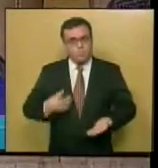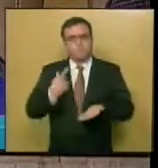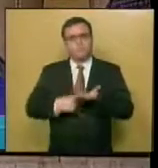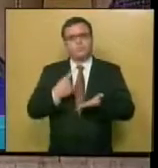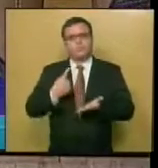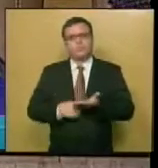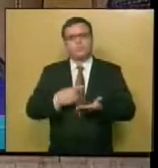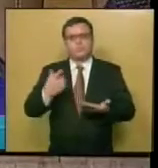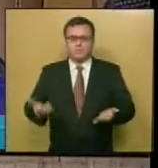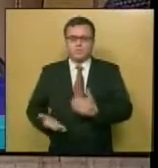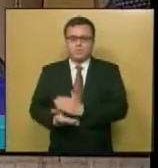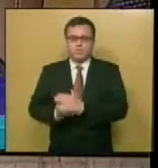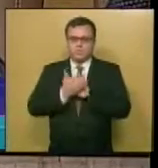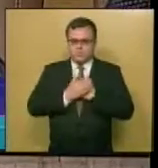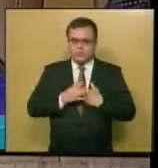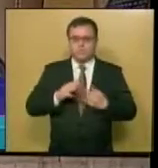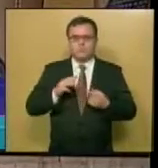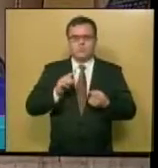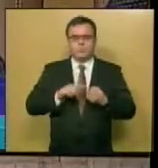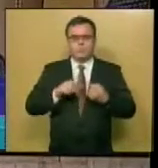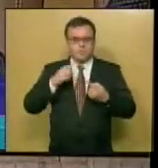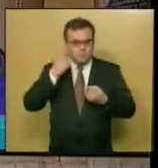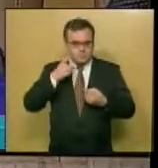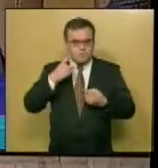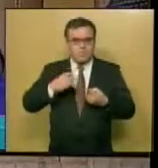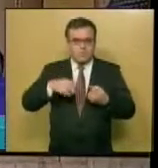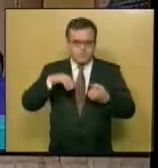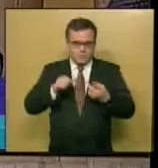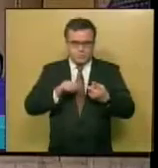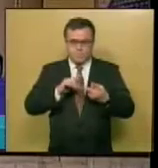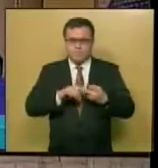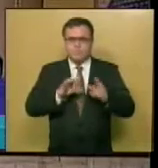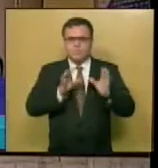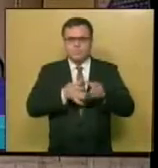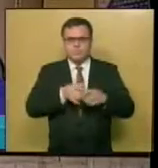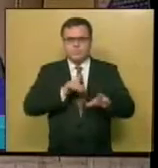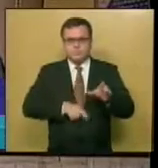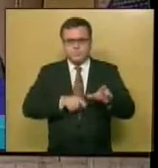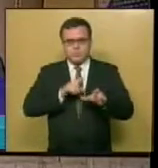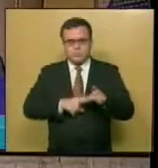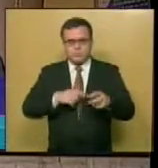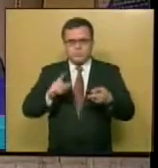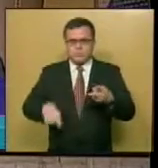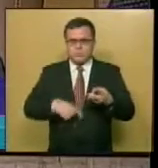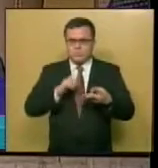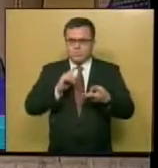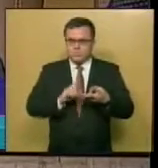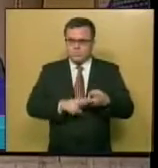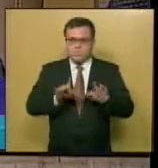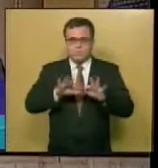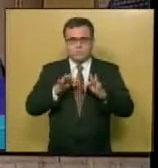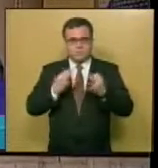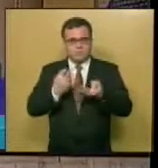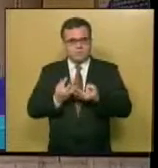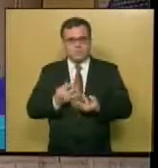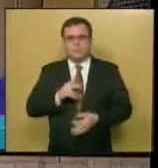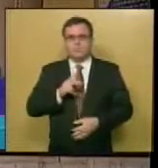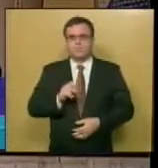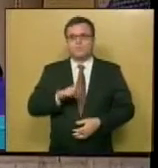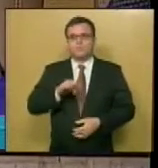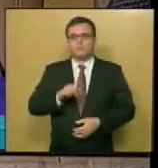com a parceria do deputado, da deputada Maria Mendonça, da Academia Sergipana de Letras e da família do senhor Clitos Paz